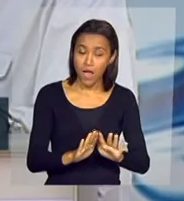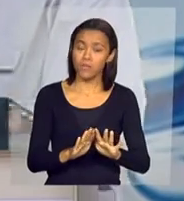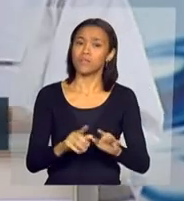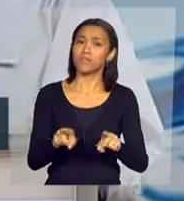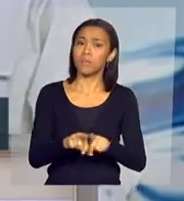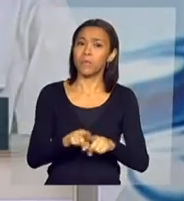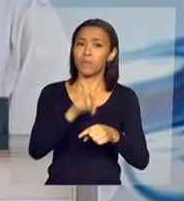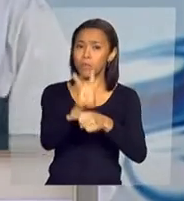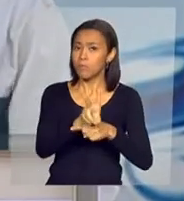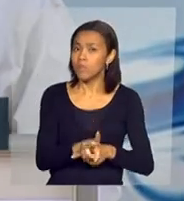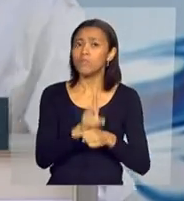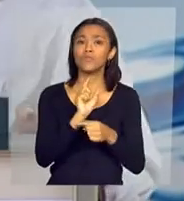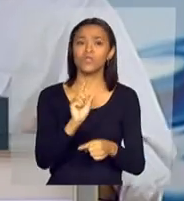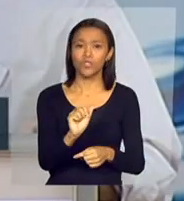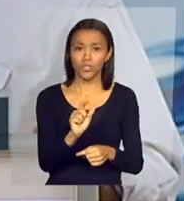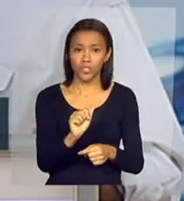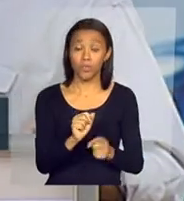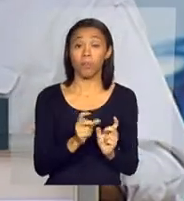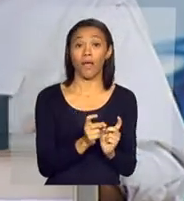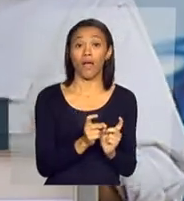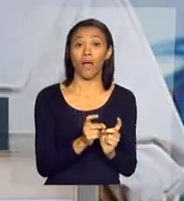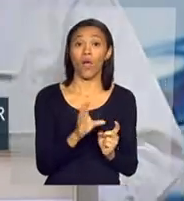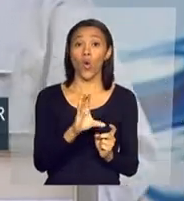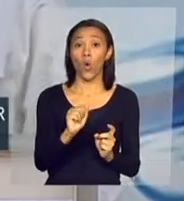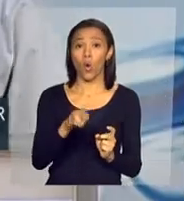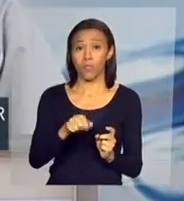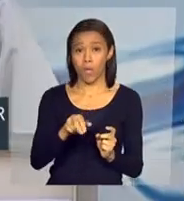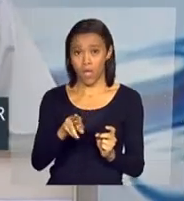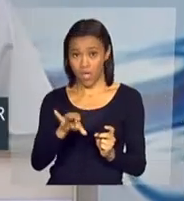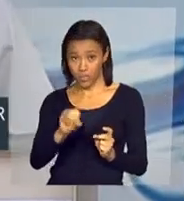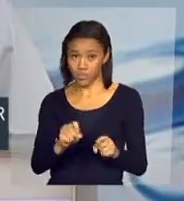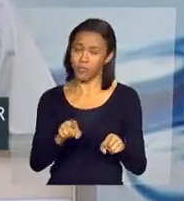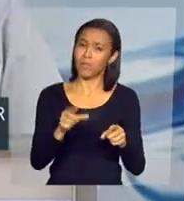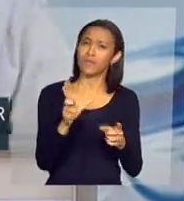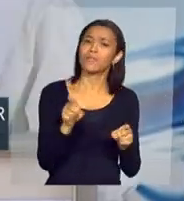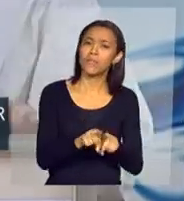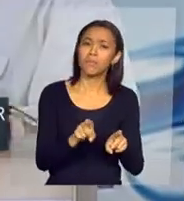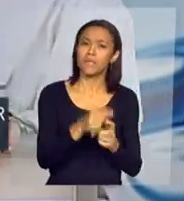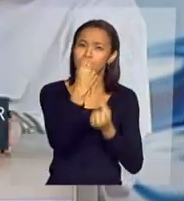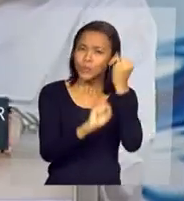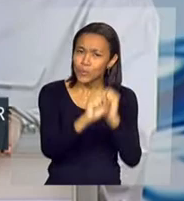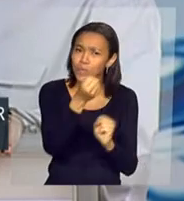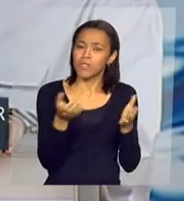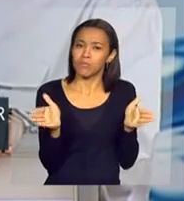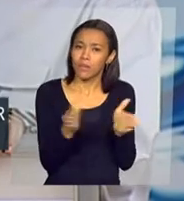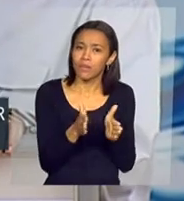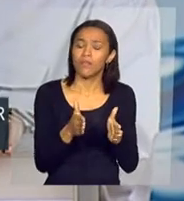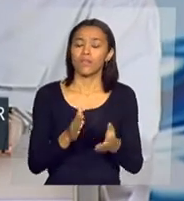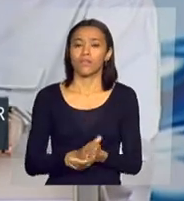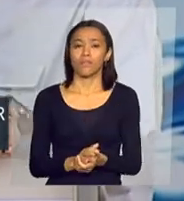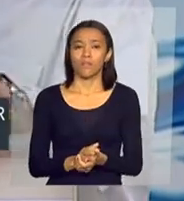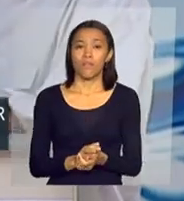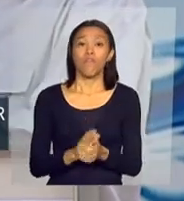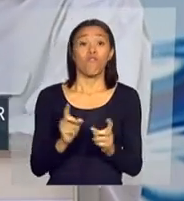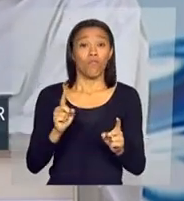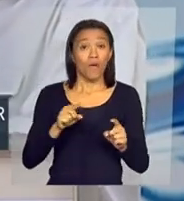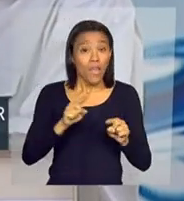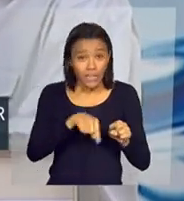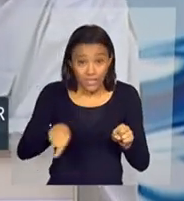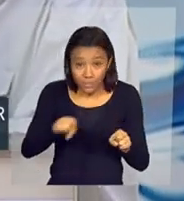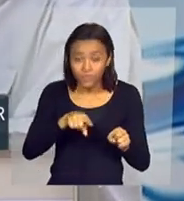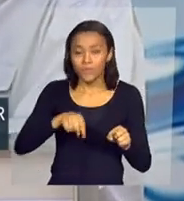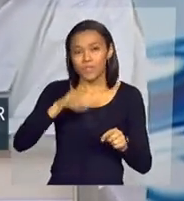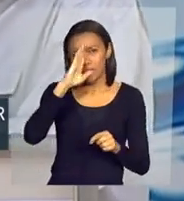crédito também para o comércio, para as pequenas indústrias, para os negócios, foi